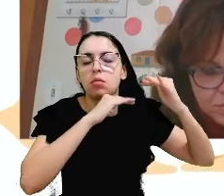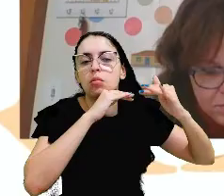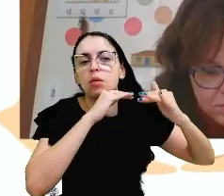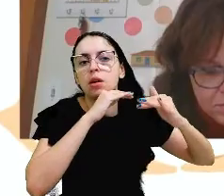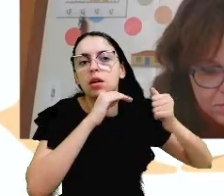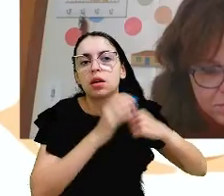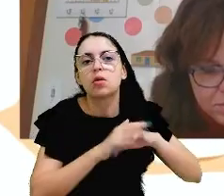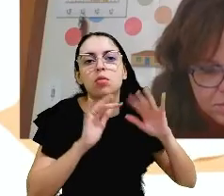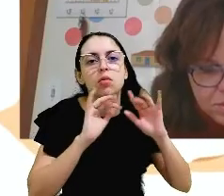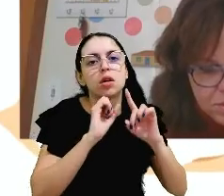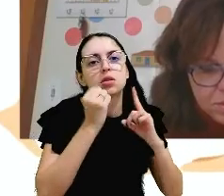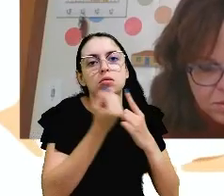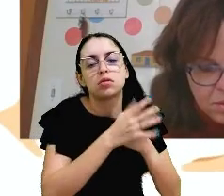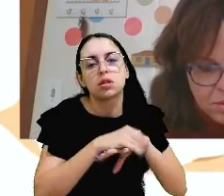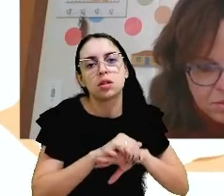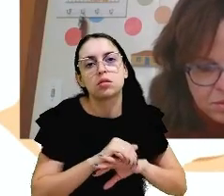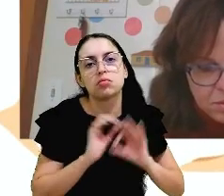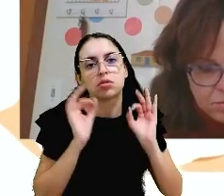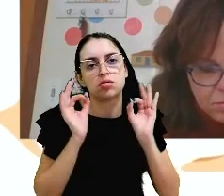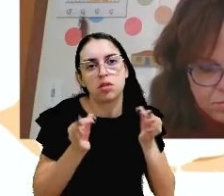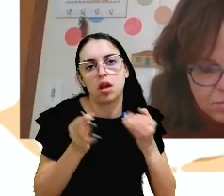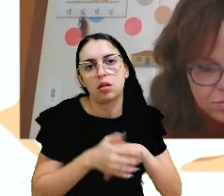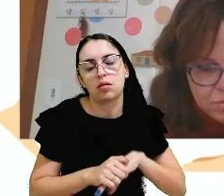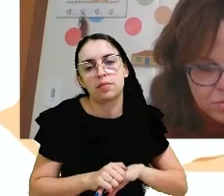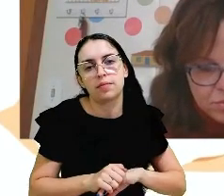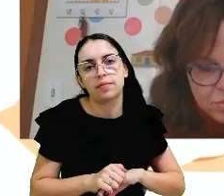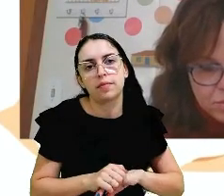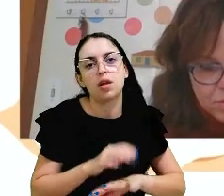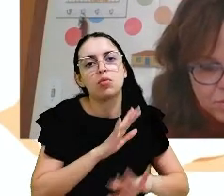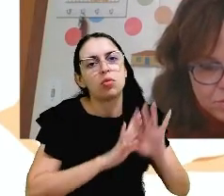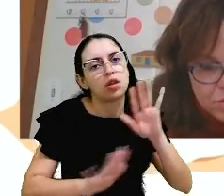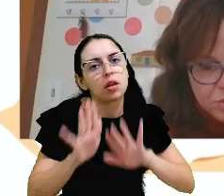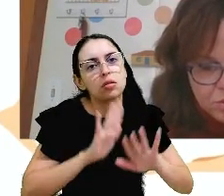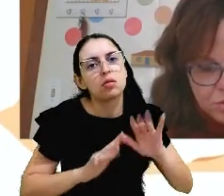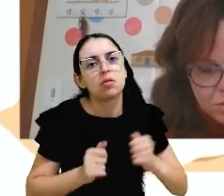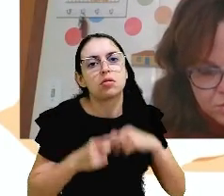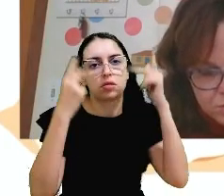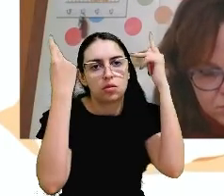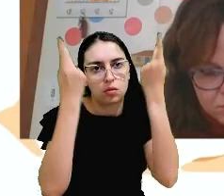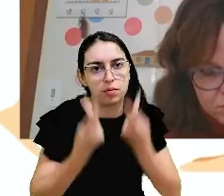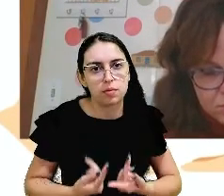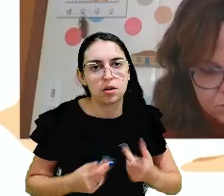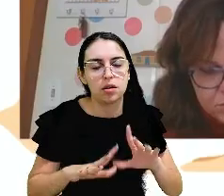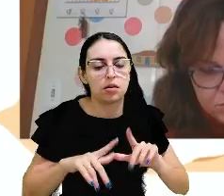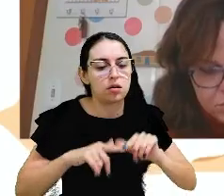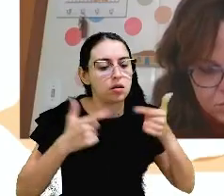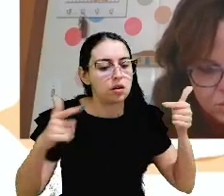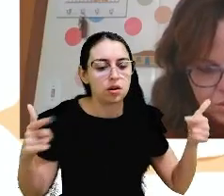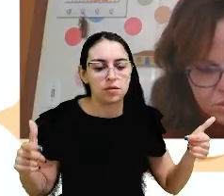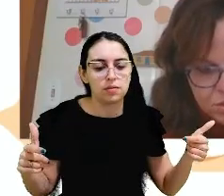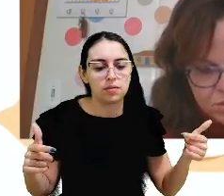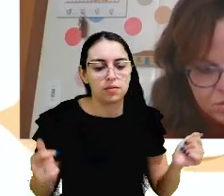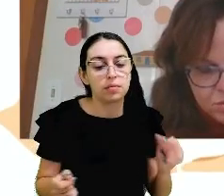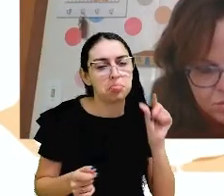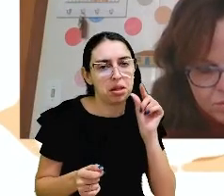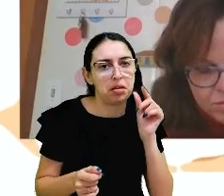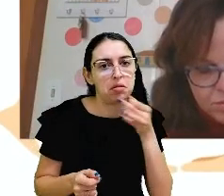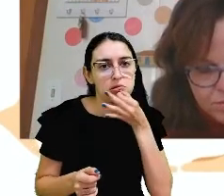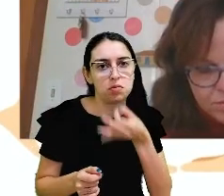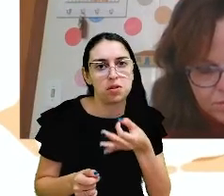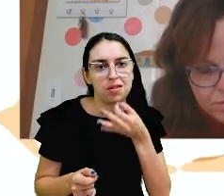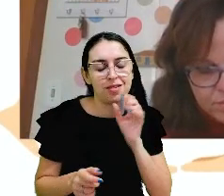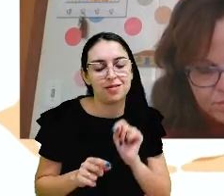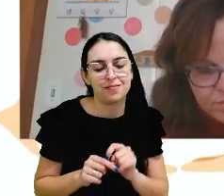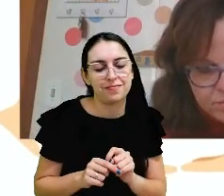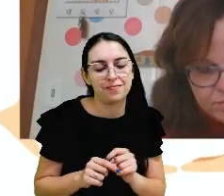uma sociedade mais justa, mais solidária, mais humana, mais plural. Foram pequenas minhas considerações,